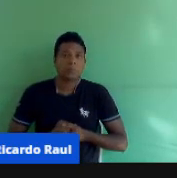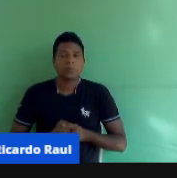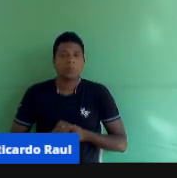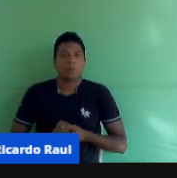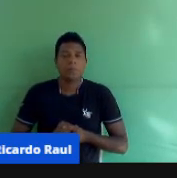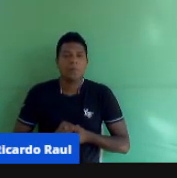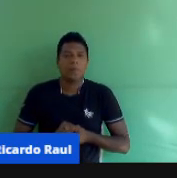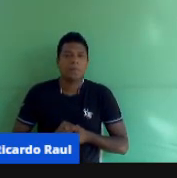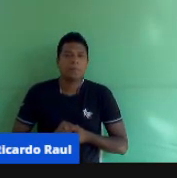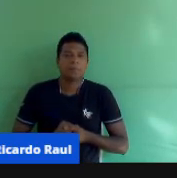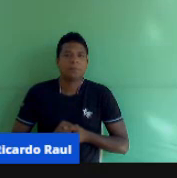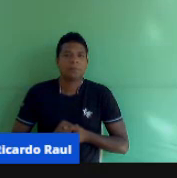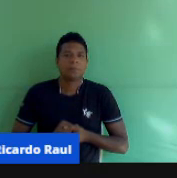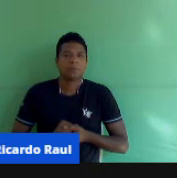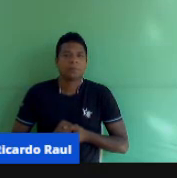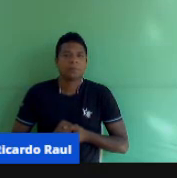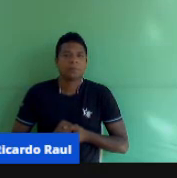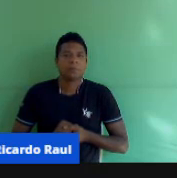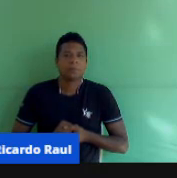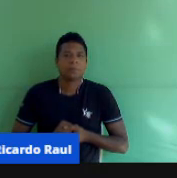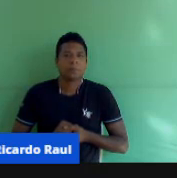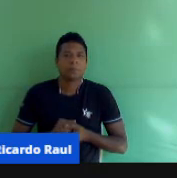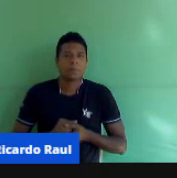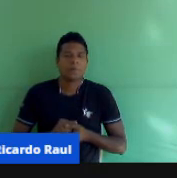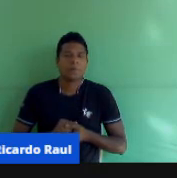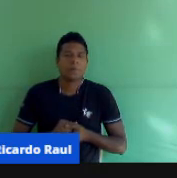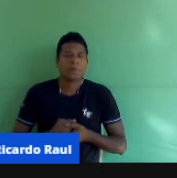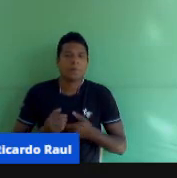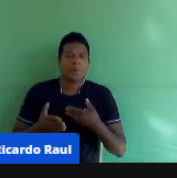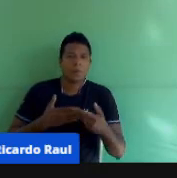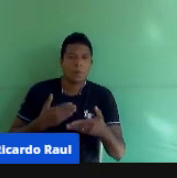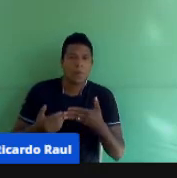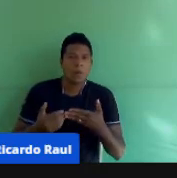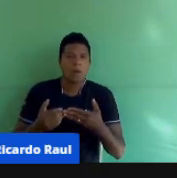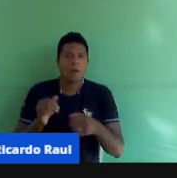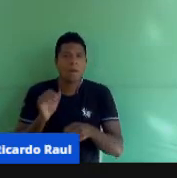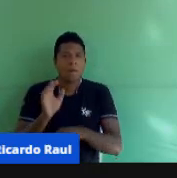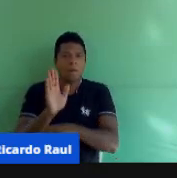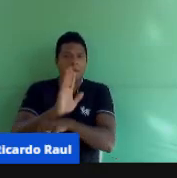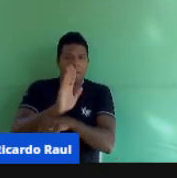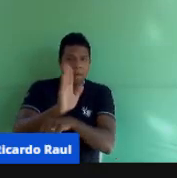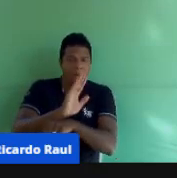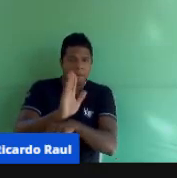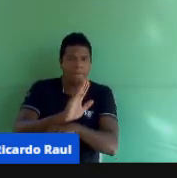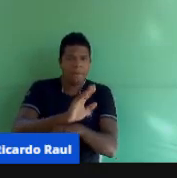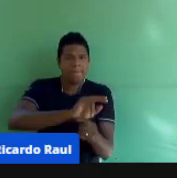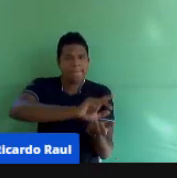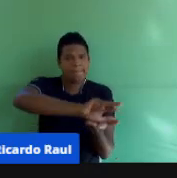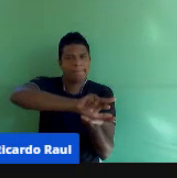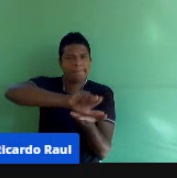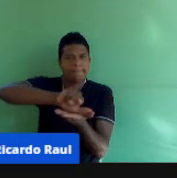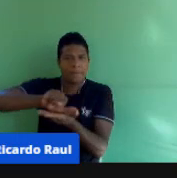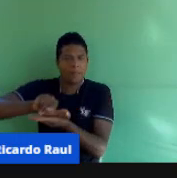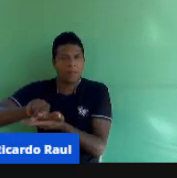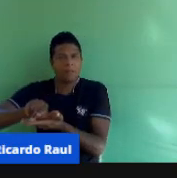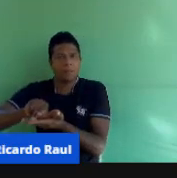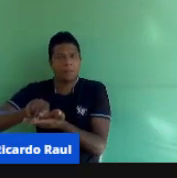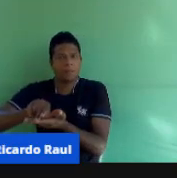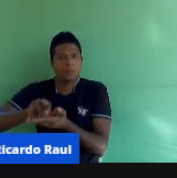Bom, pessoal, qualquer filme, então, ele vai revelar múltiplas interpretações. Essas